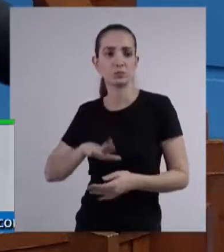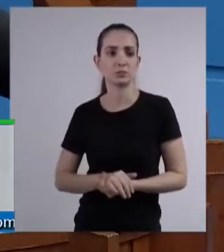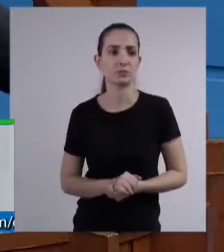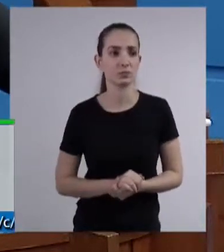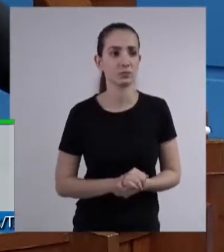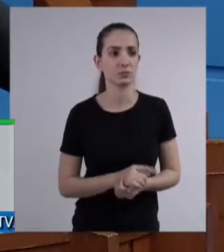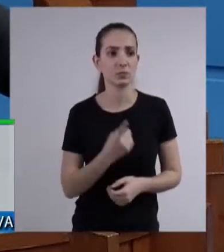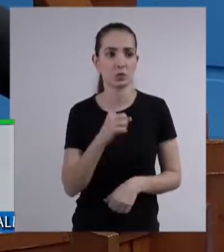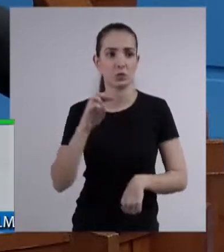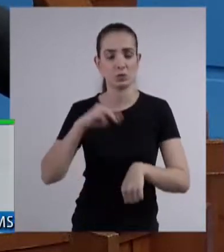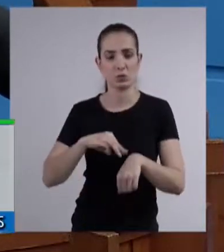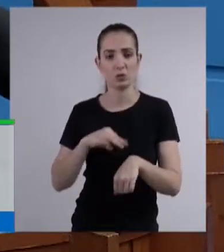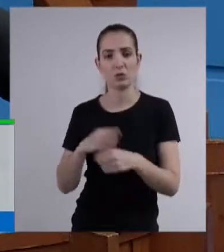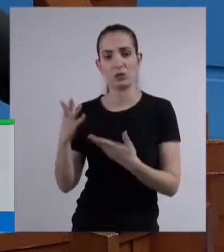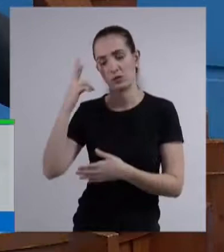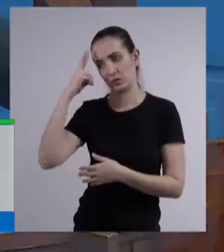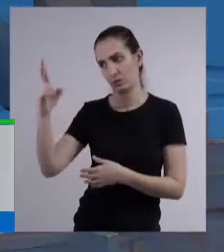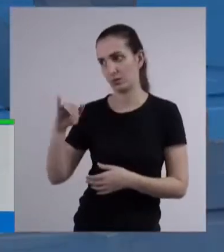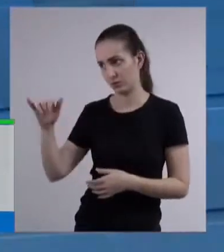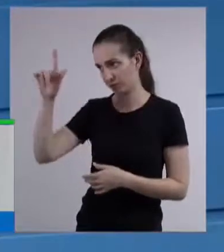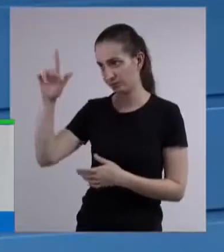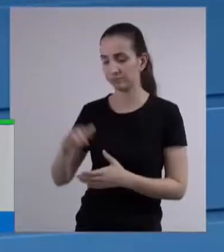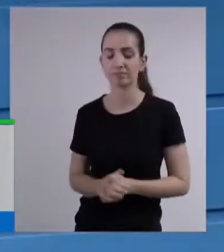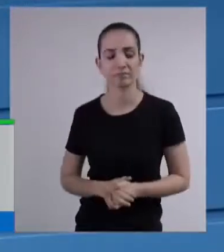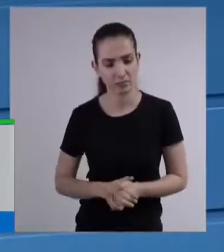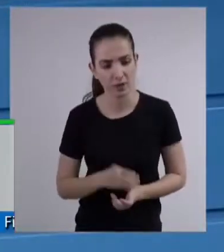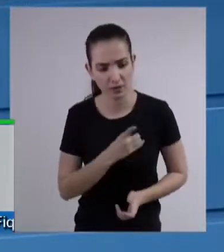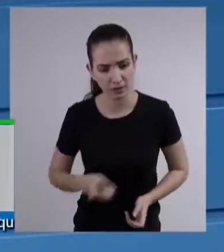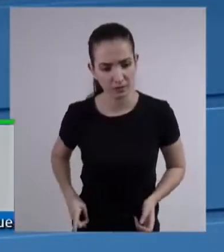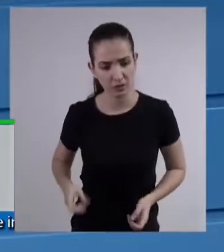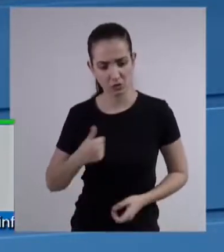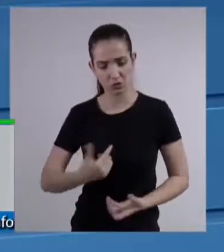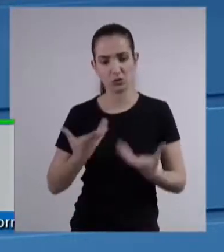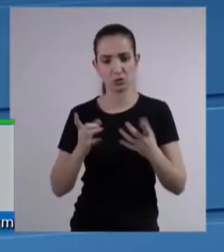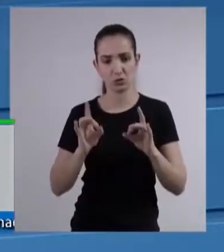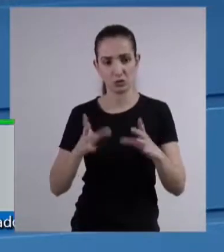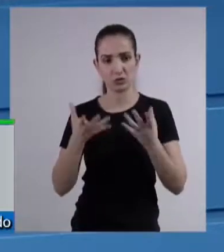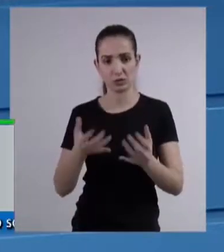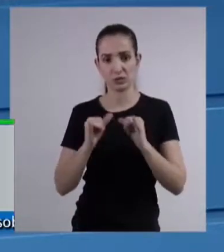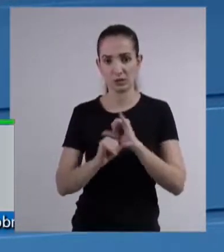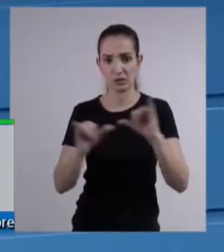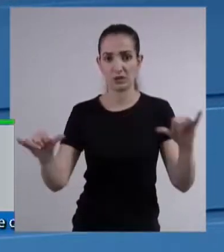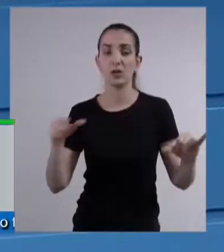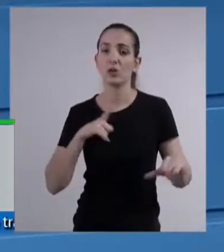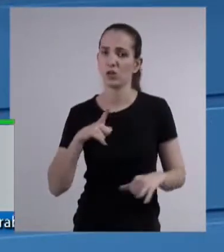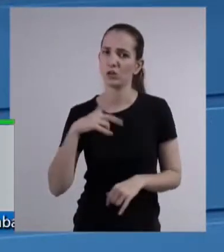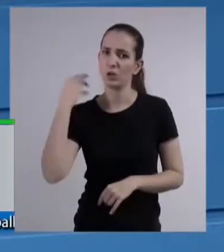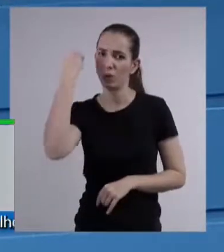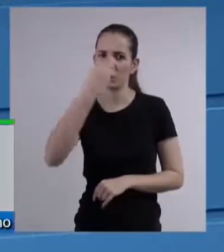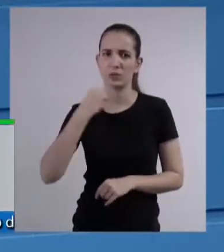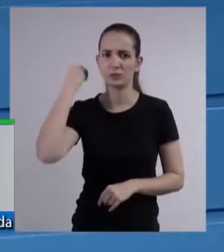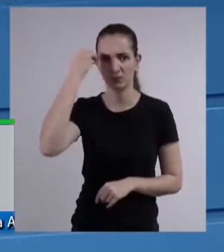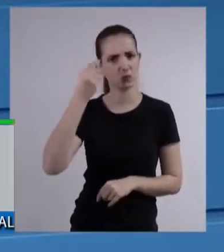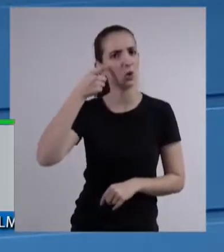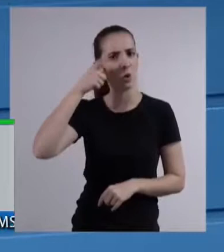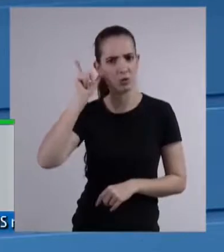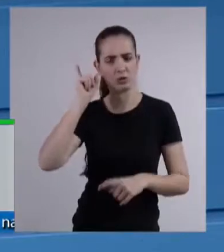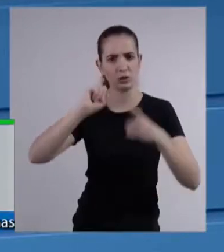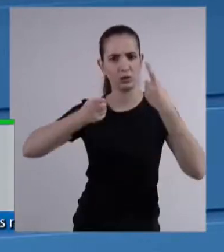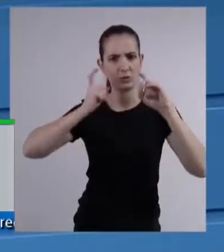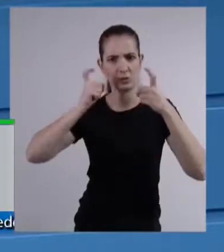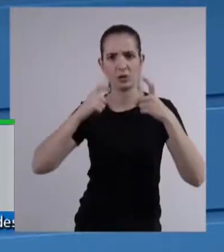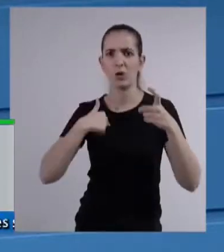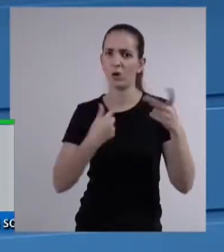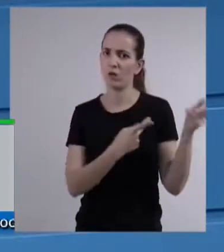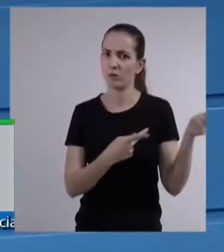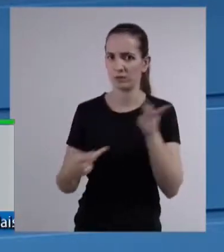Um minuto para Vossa Excelência. Deputado, só queria relatar, ainda entre um minuto, eu tive uma experiência ontem numa reunião, uma visita que